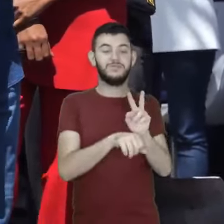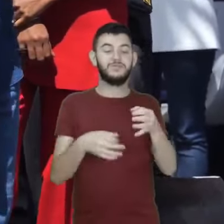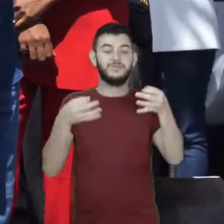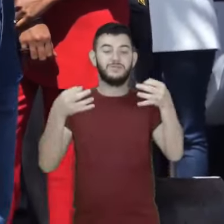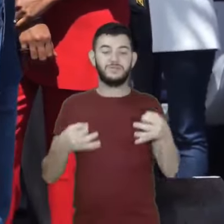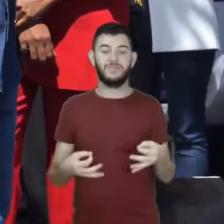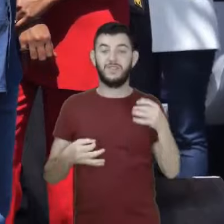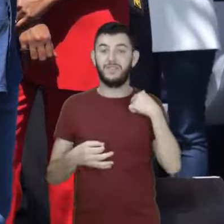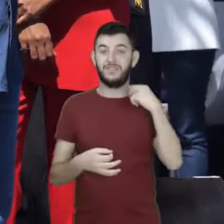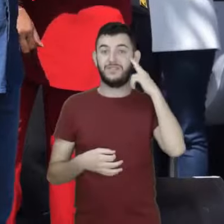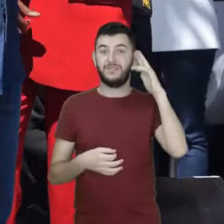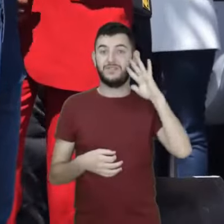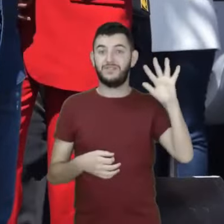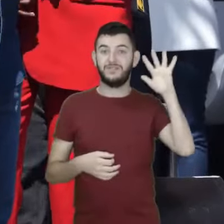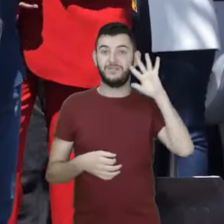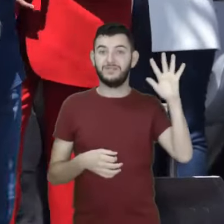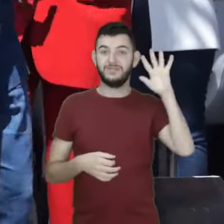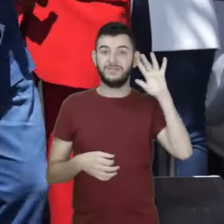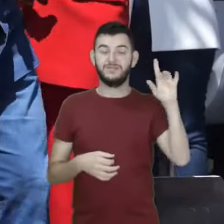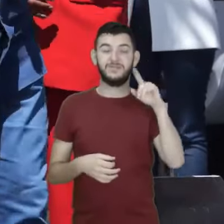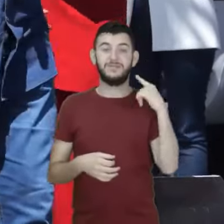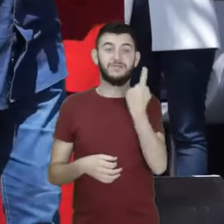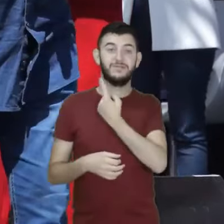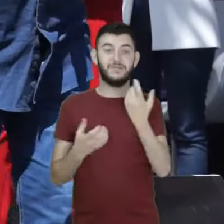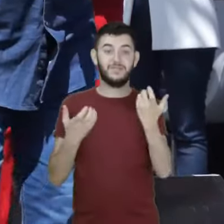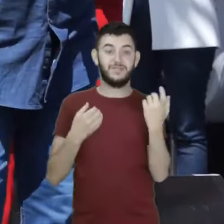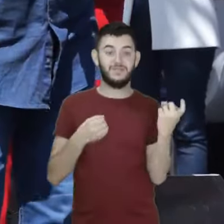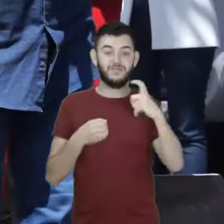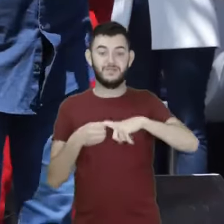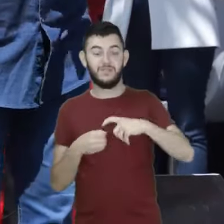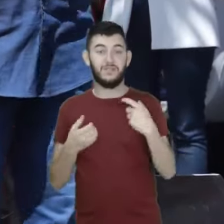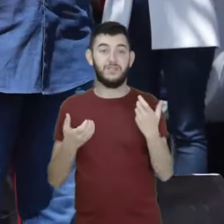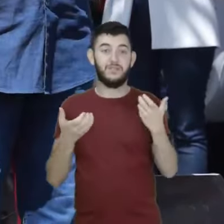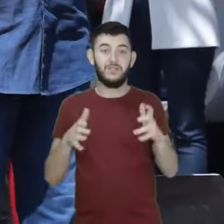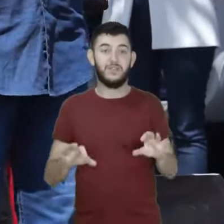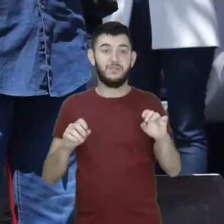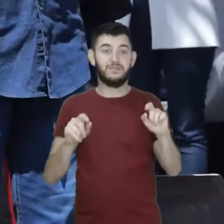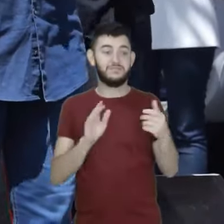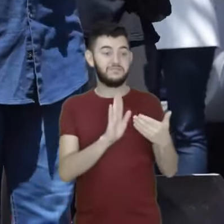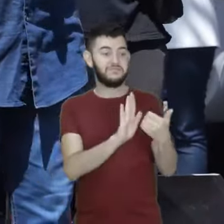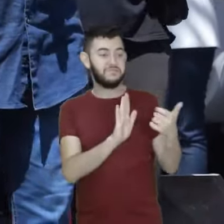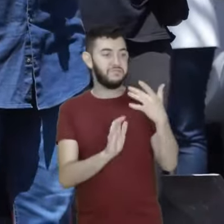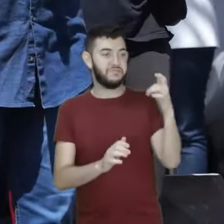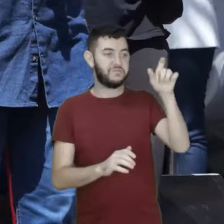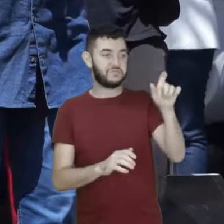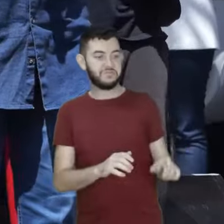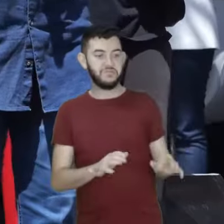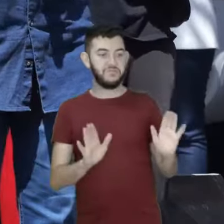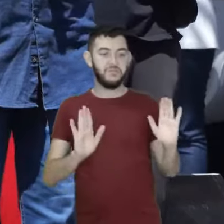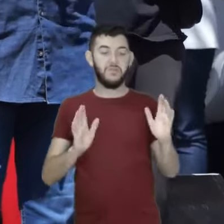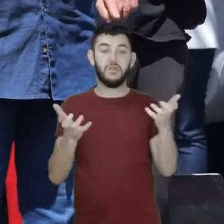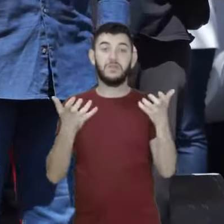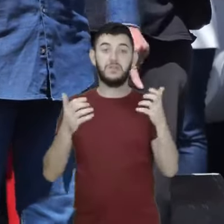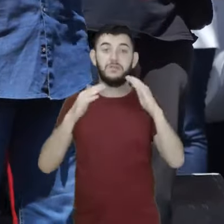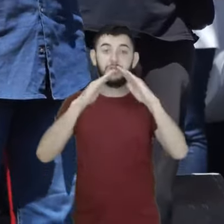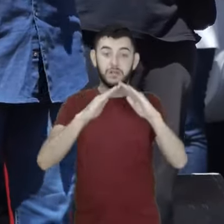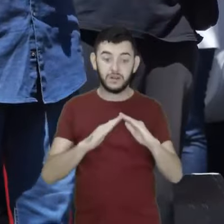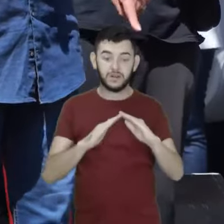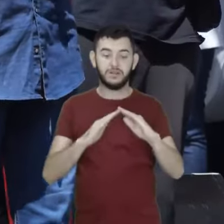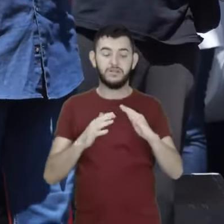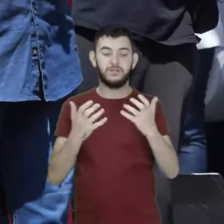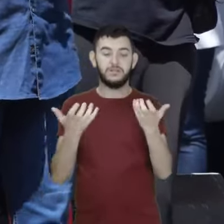não queremos tirar nada de ninguém. O que nós queremos é ter uma casa. O que nós queremos é poder criar nossos filhos